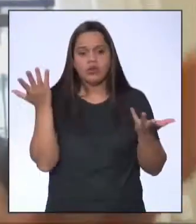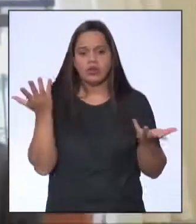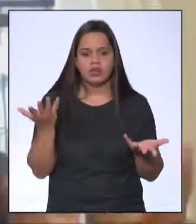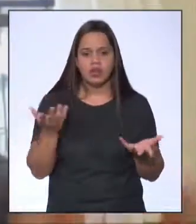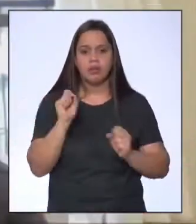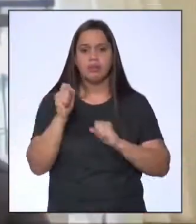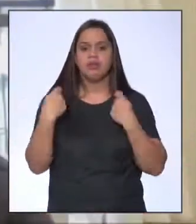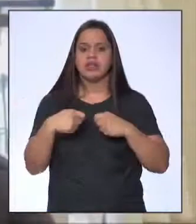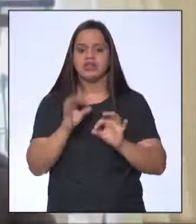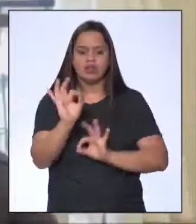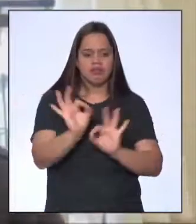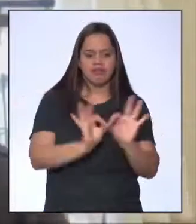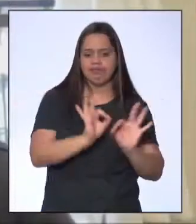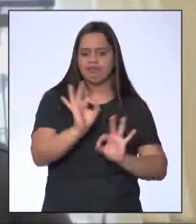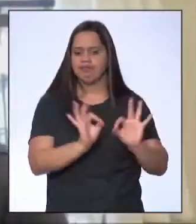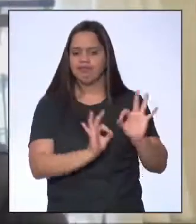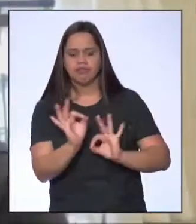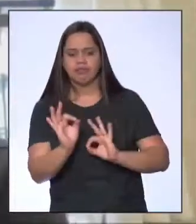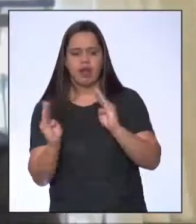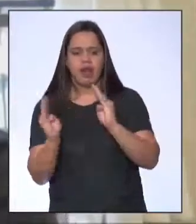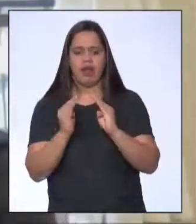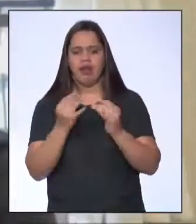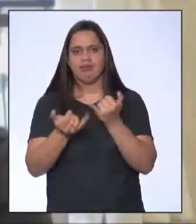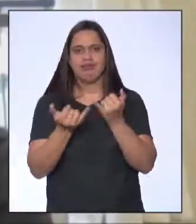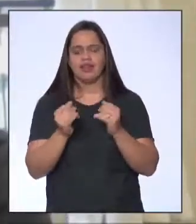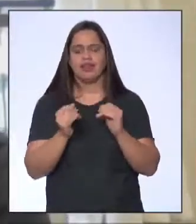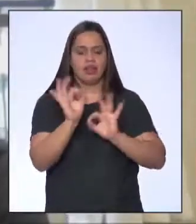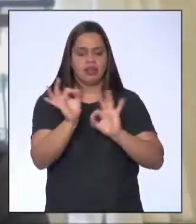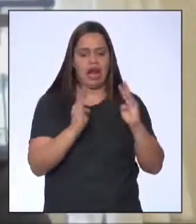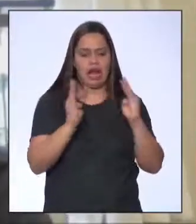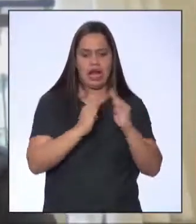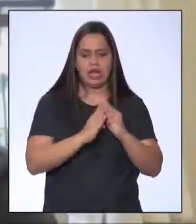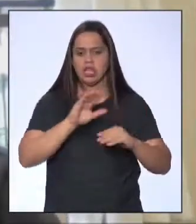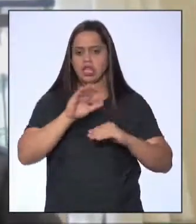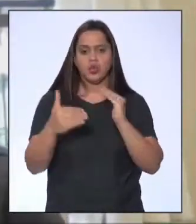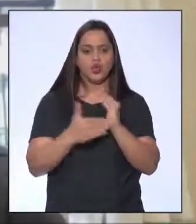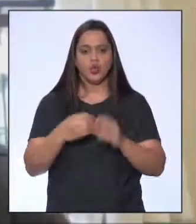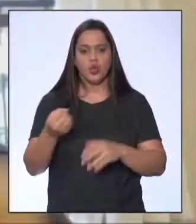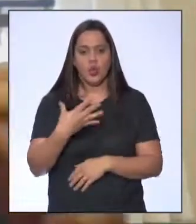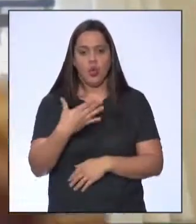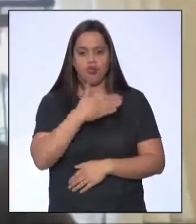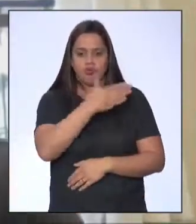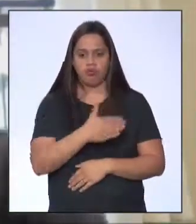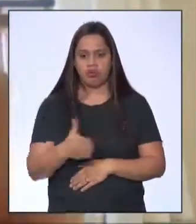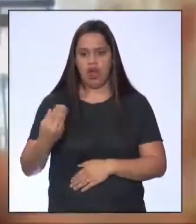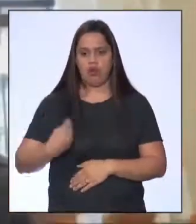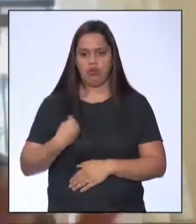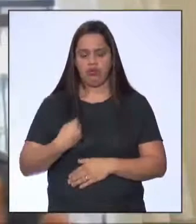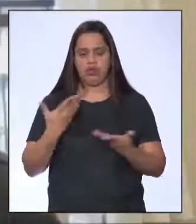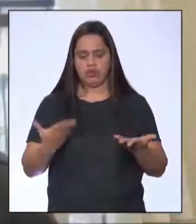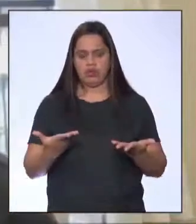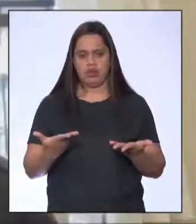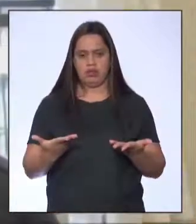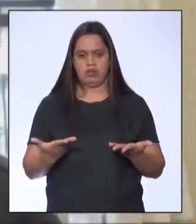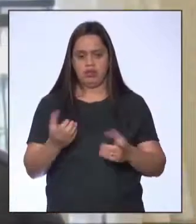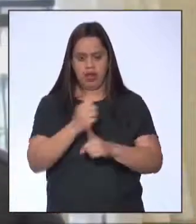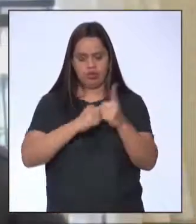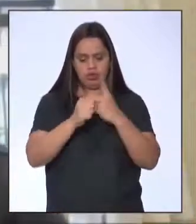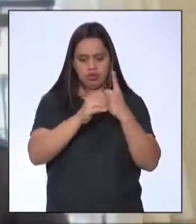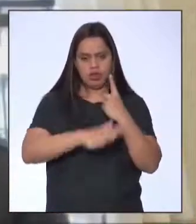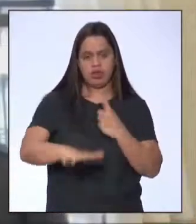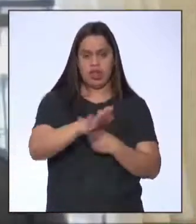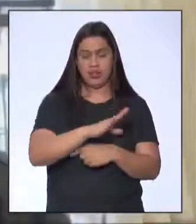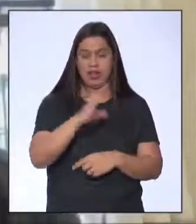como se estivesse ajeitando a casa para esse movimento novo que nós estamos passando. Eu acho que a parte primordial mesmo é pensar na